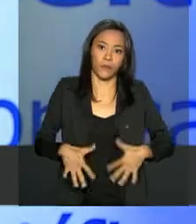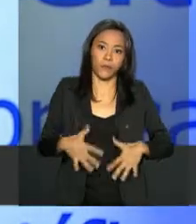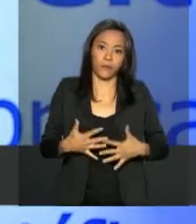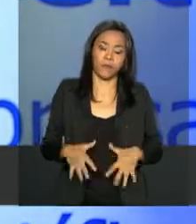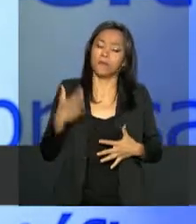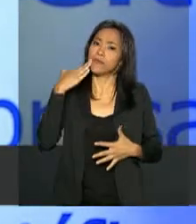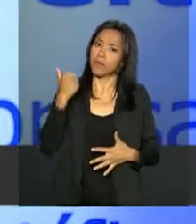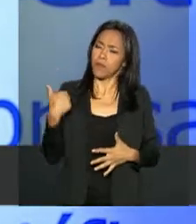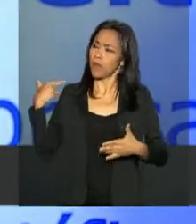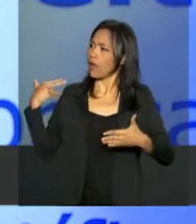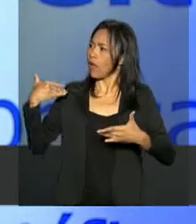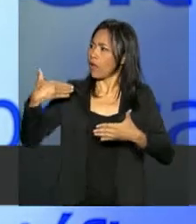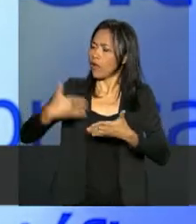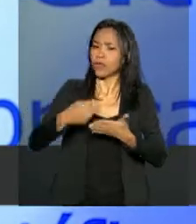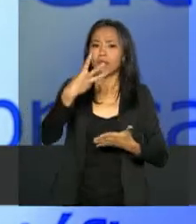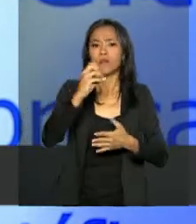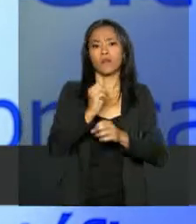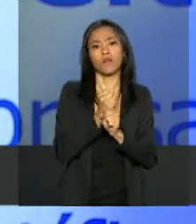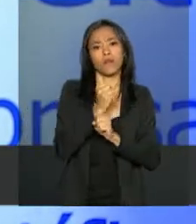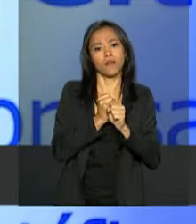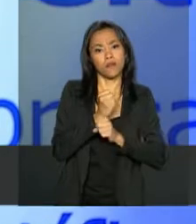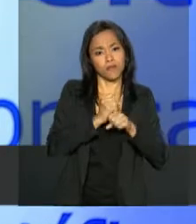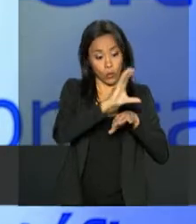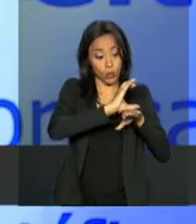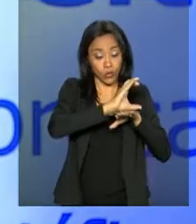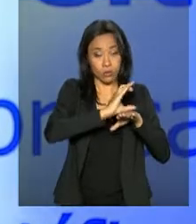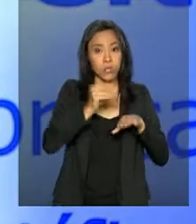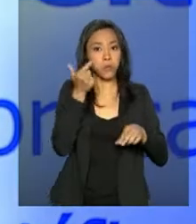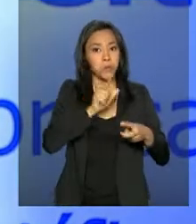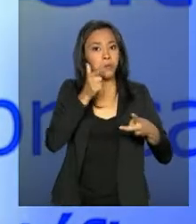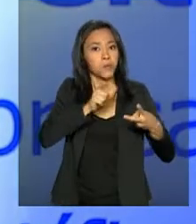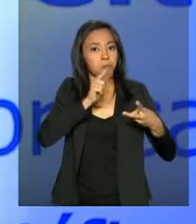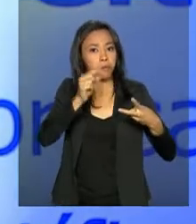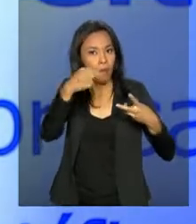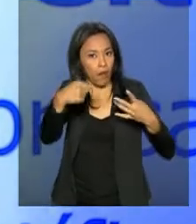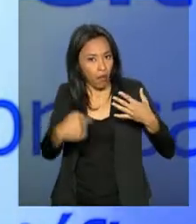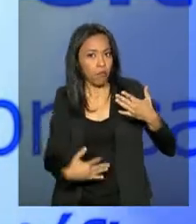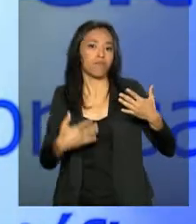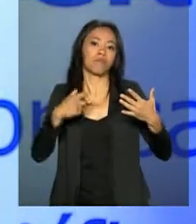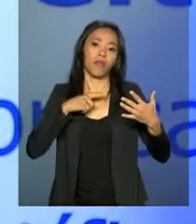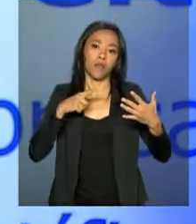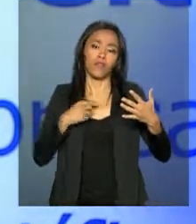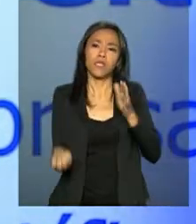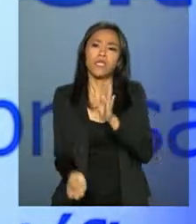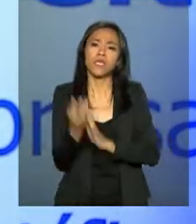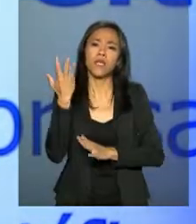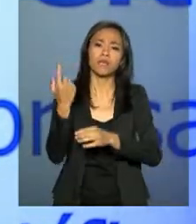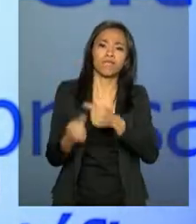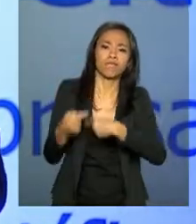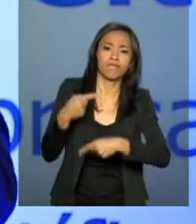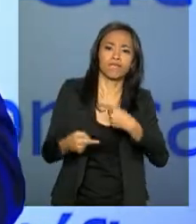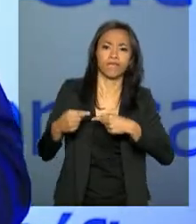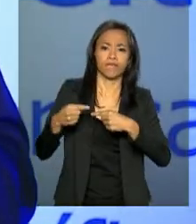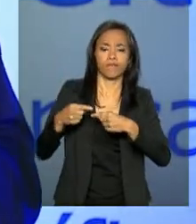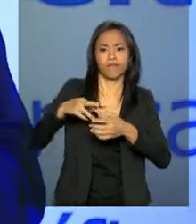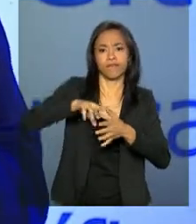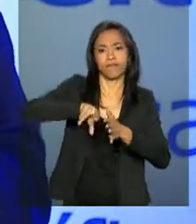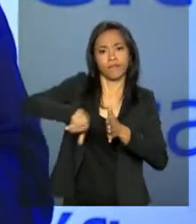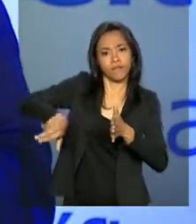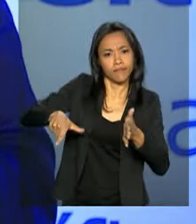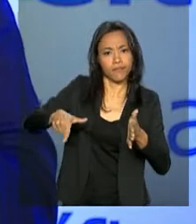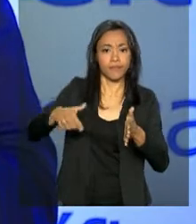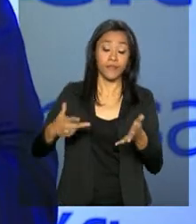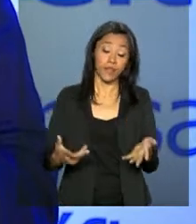ao longo dos últimos 30 anos na constituição avançou muito que progrediu mas foram criados mas nós sabemos